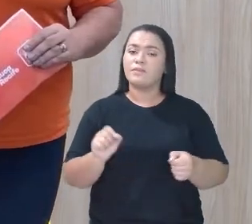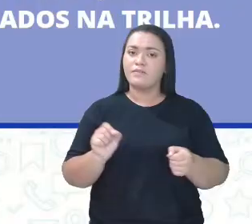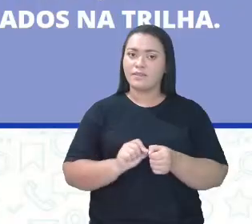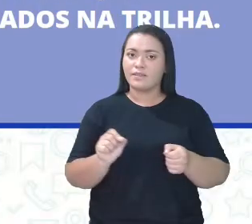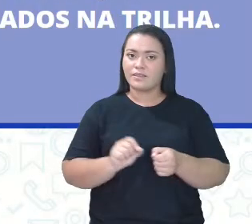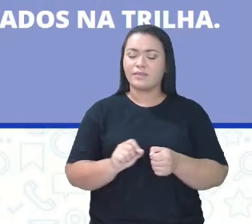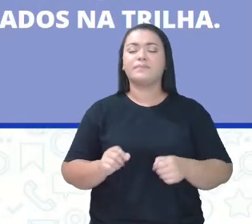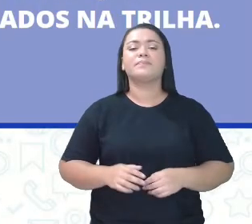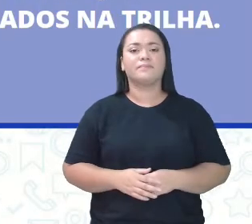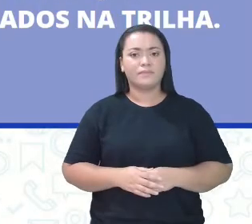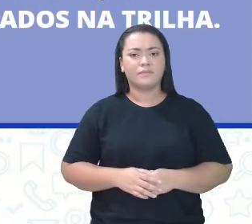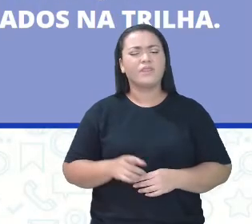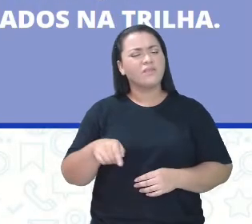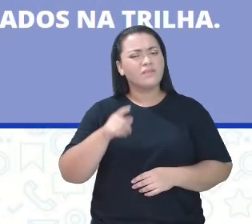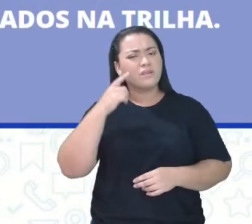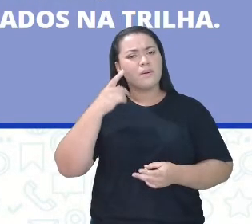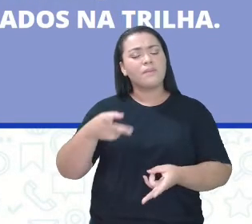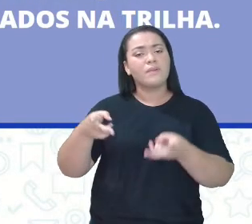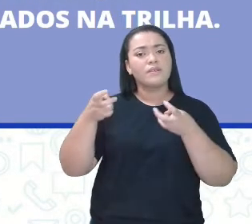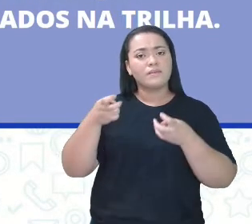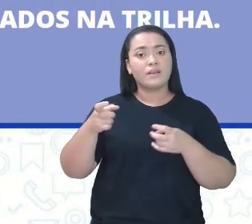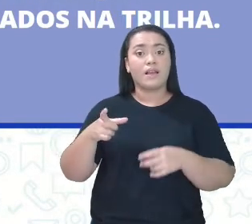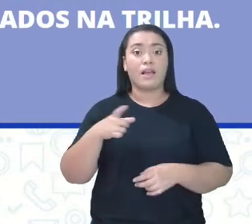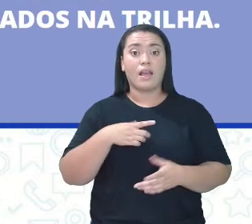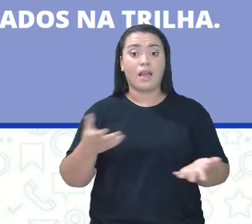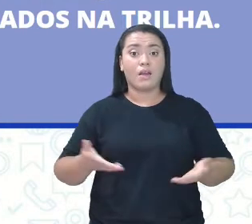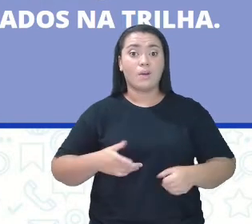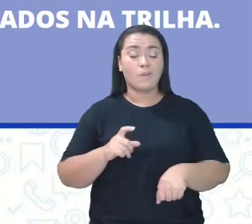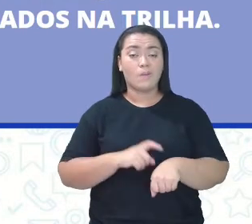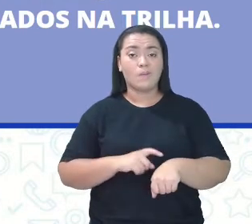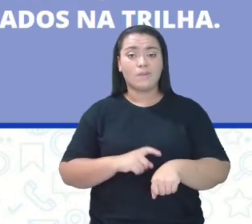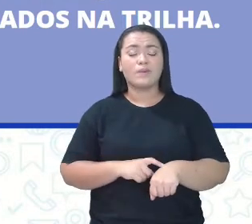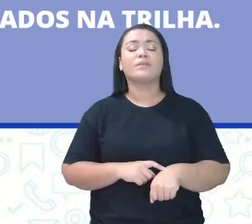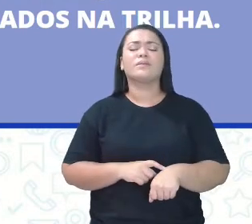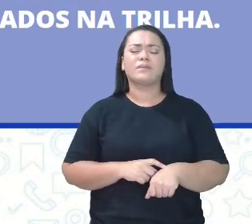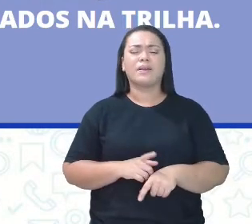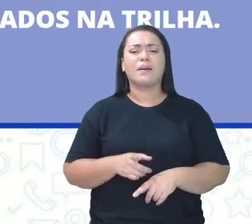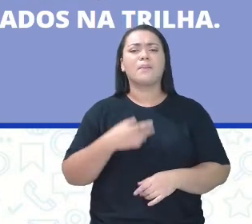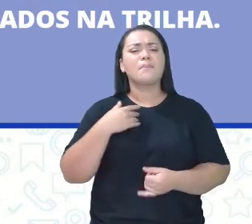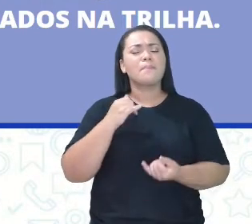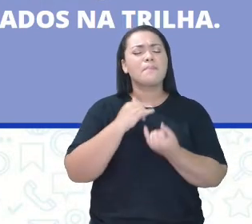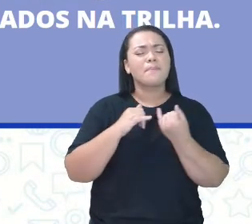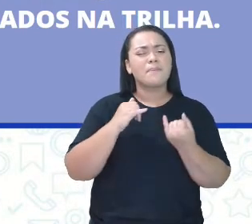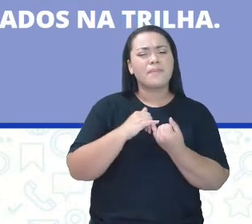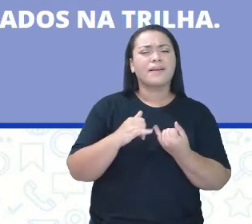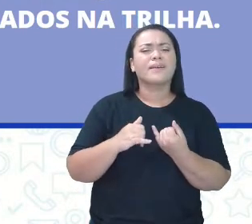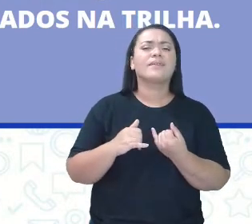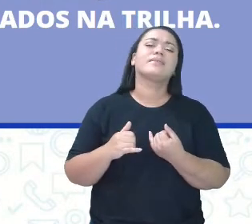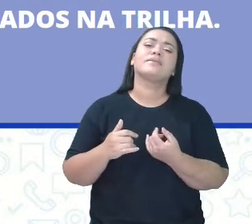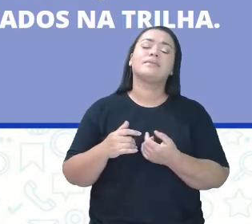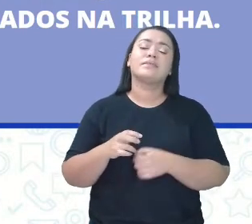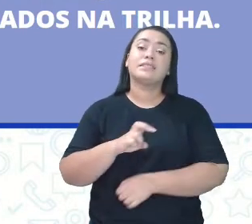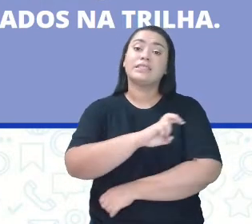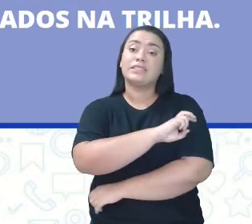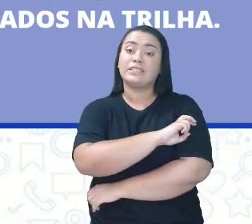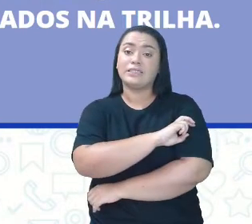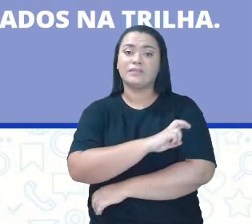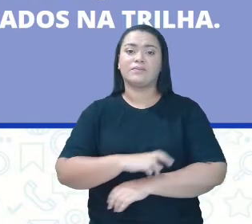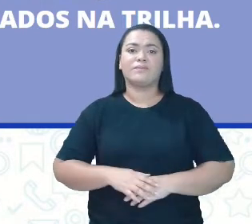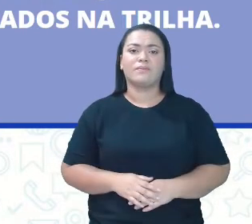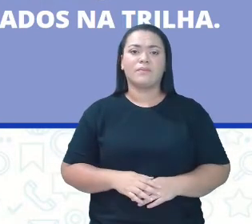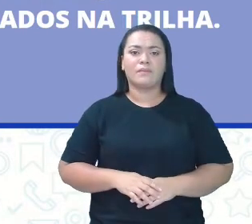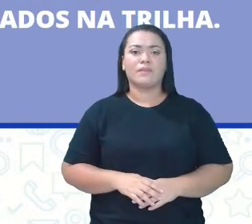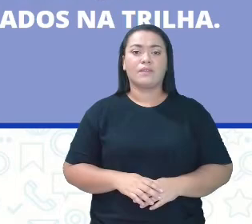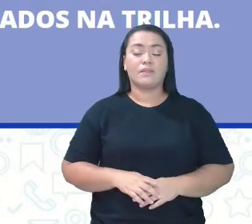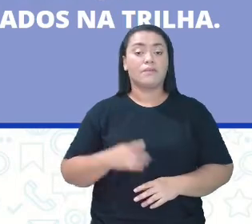fazer. Vocês devem perceber que esse nosso momento aqui é parecido com o do 5º ano.